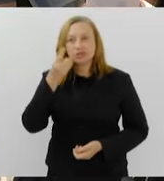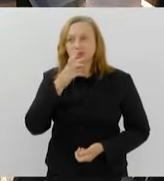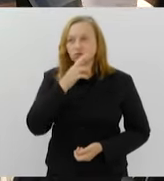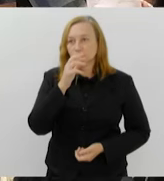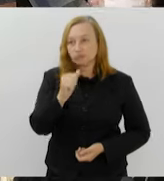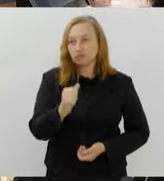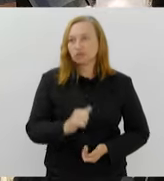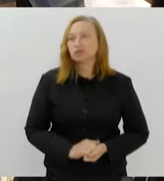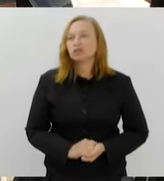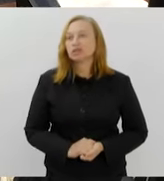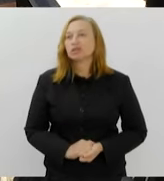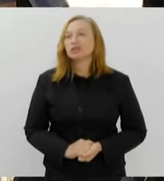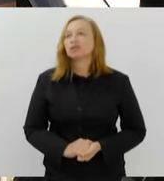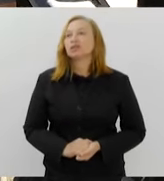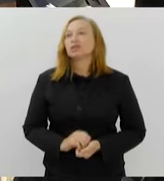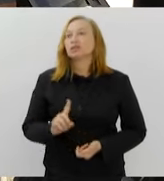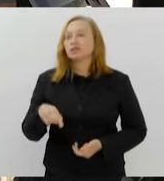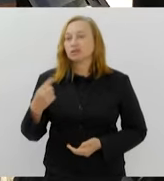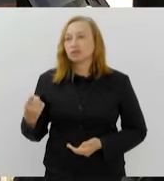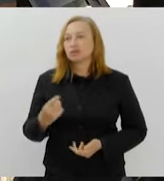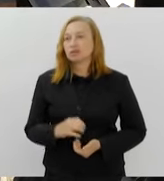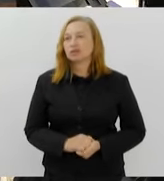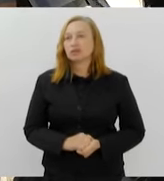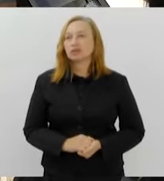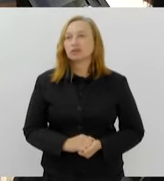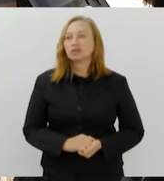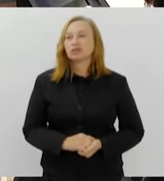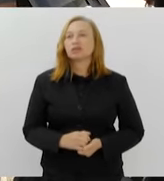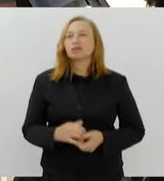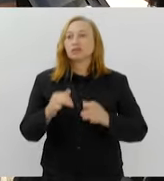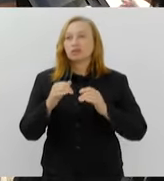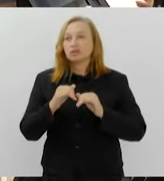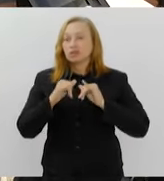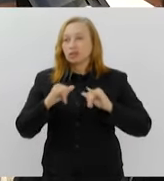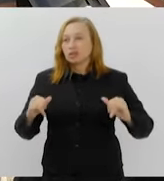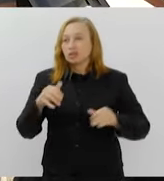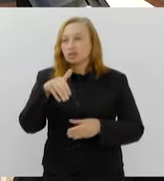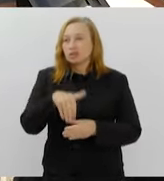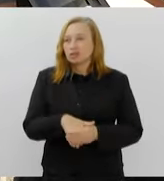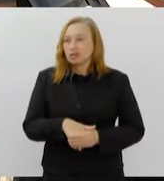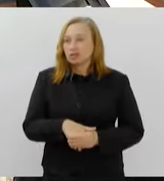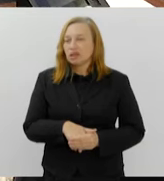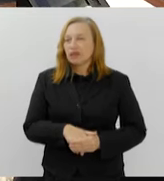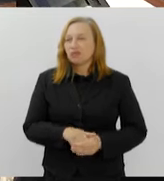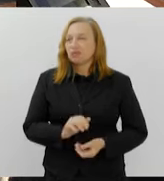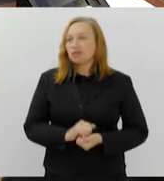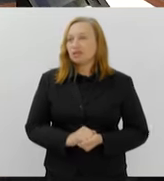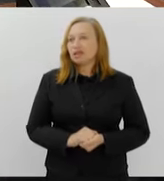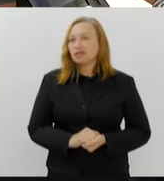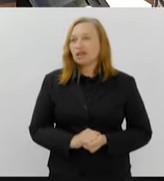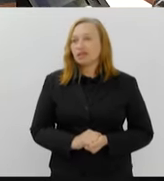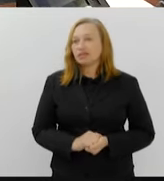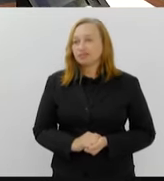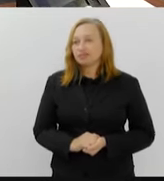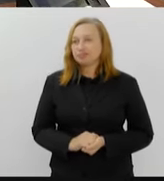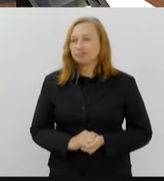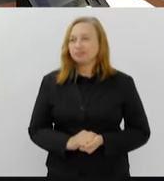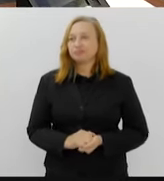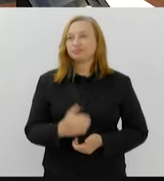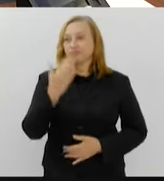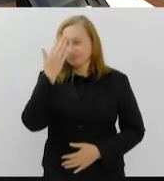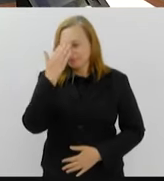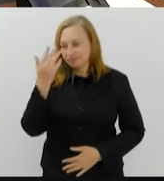de ó próximo orador para declaração de voto Deputado Professor José Mar por favor obrigado